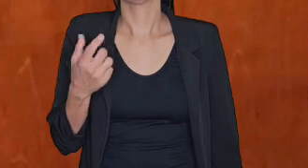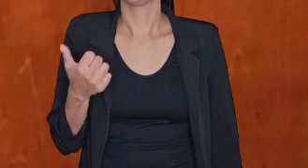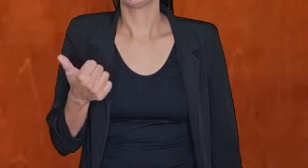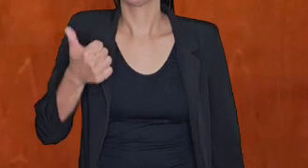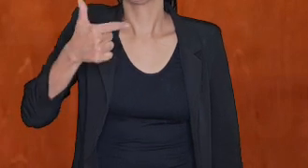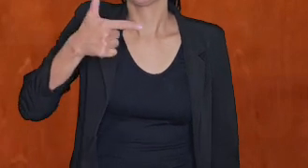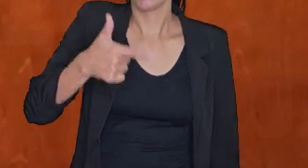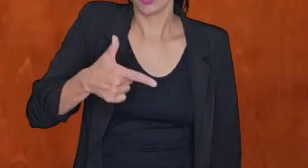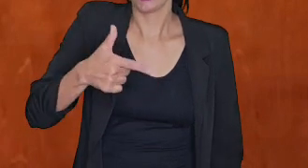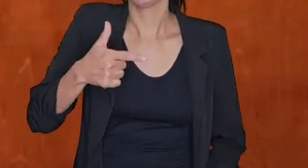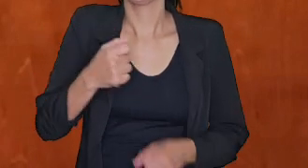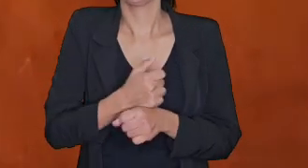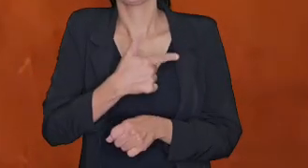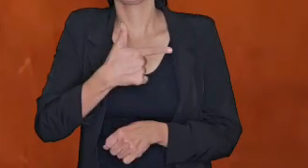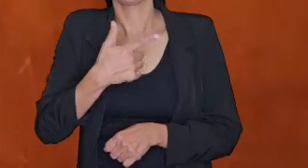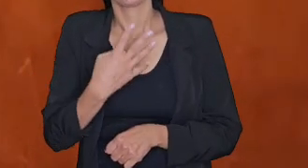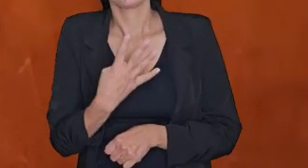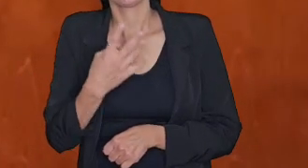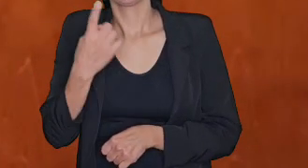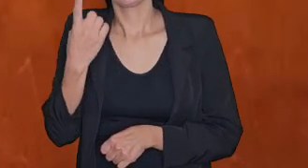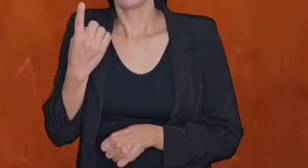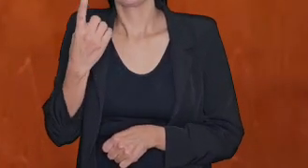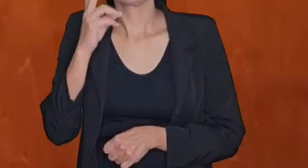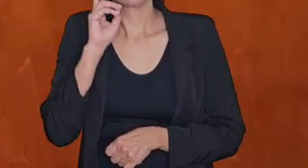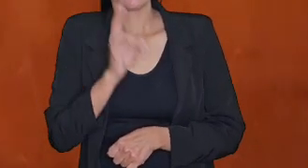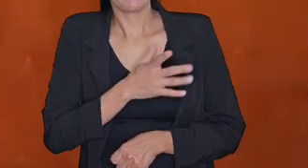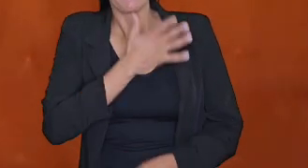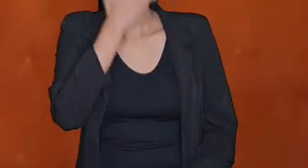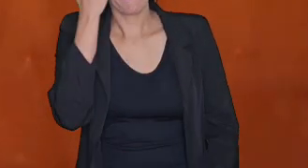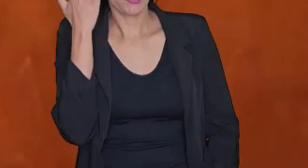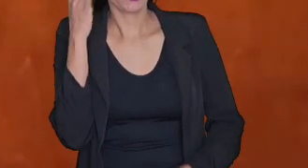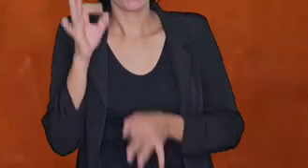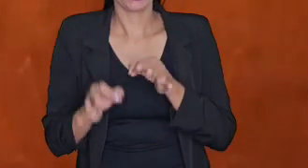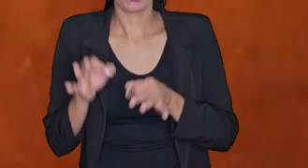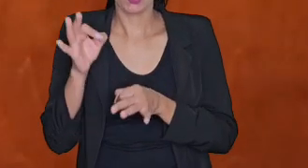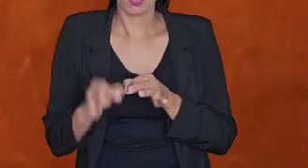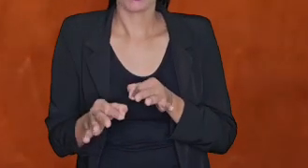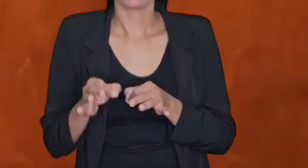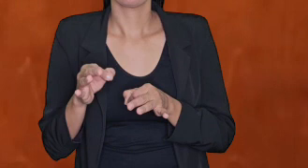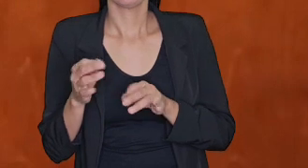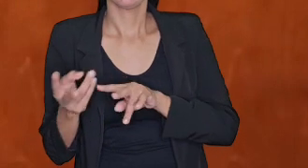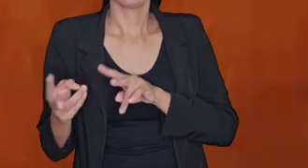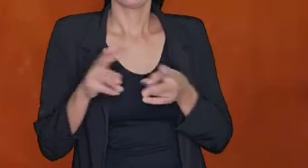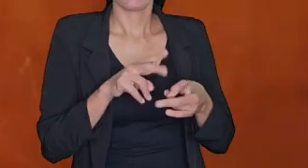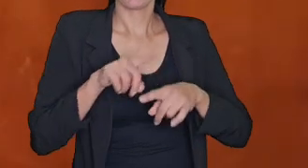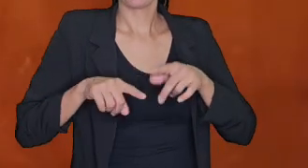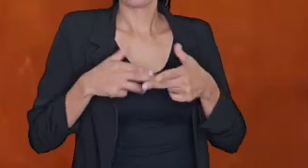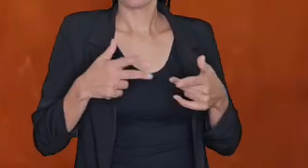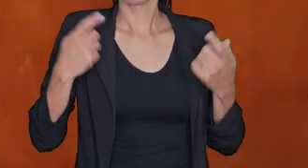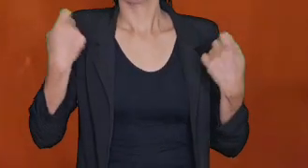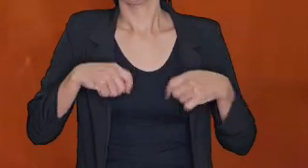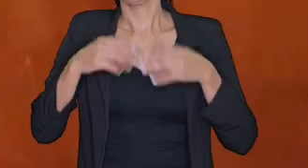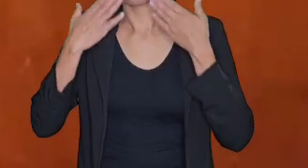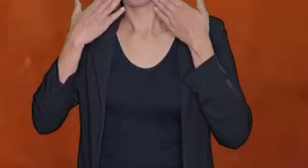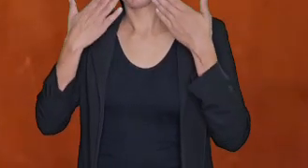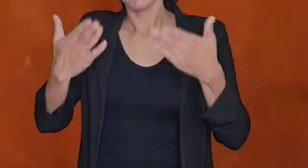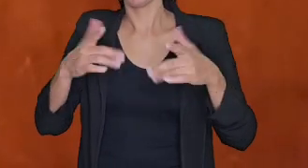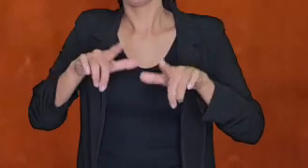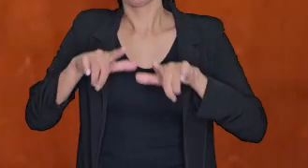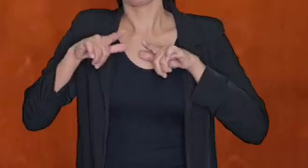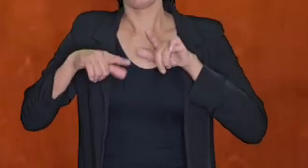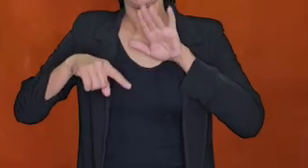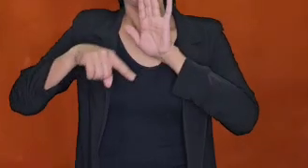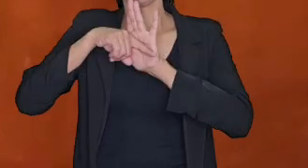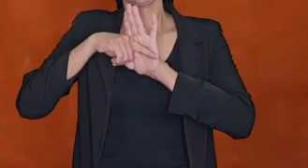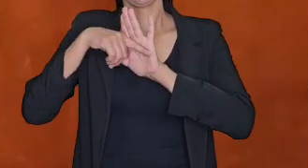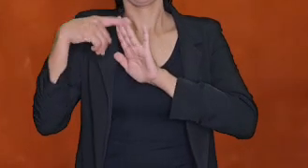Lei 8.212 de 91, artigo 47 diz: sempre que uma pessoa jurídica alienar